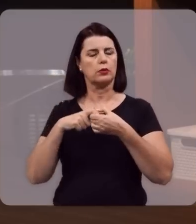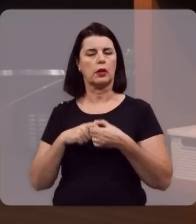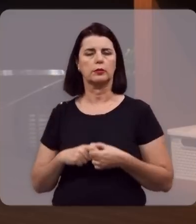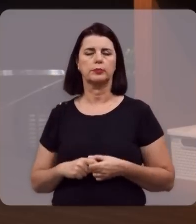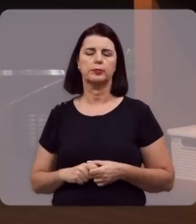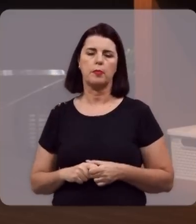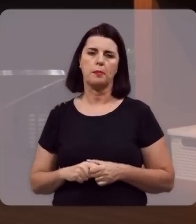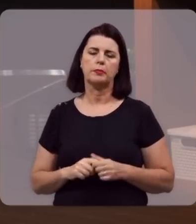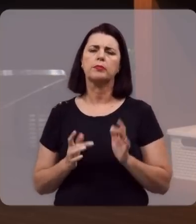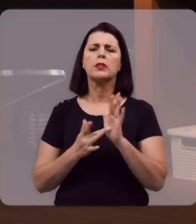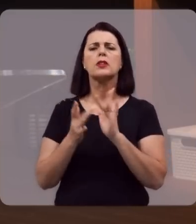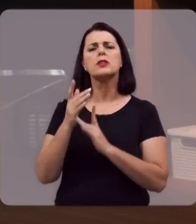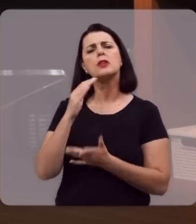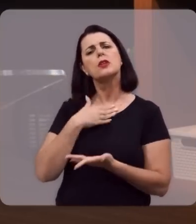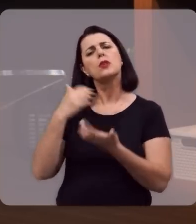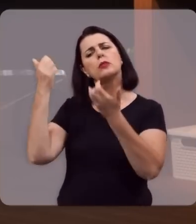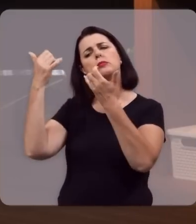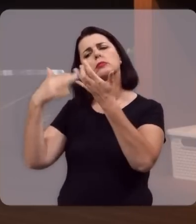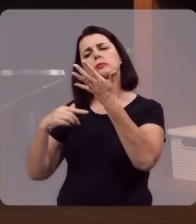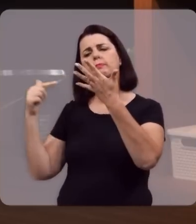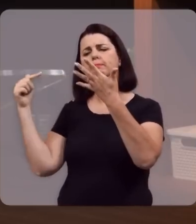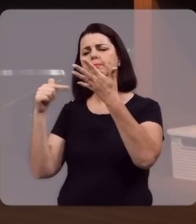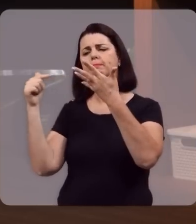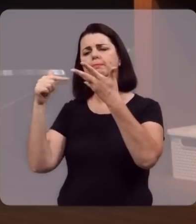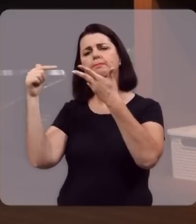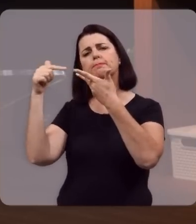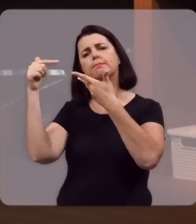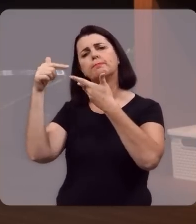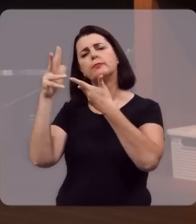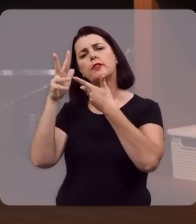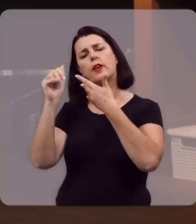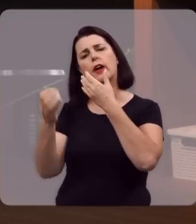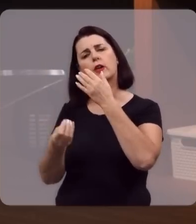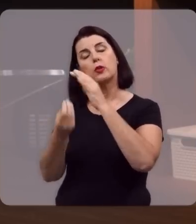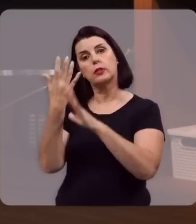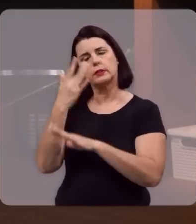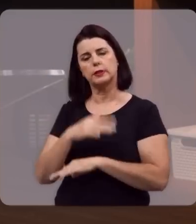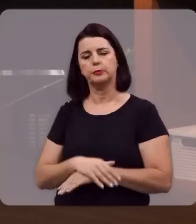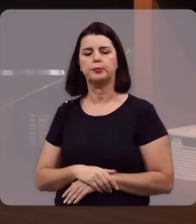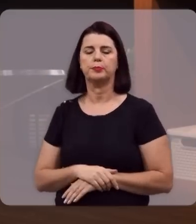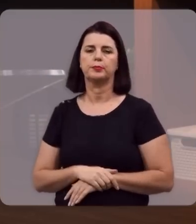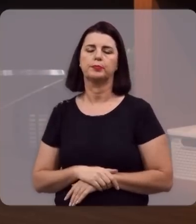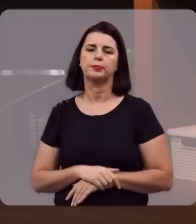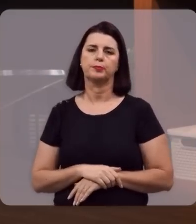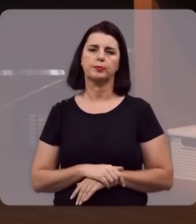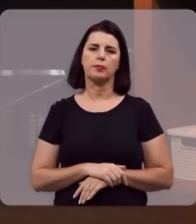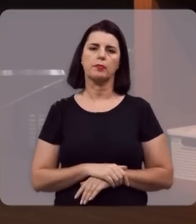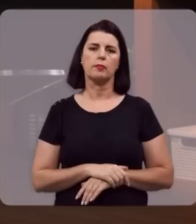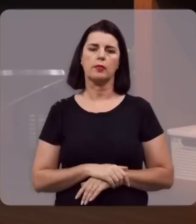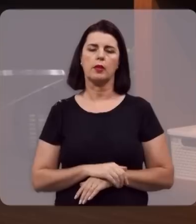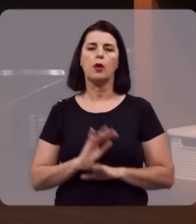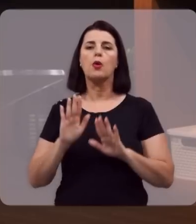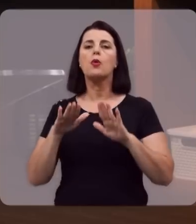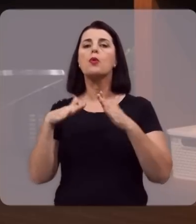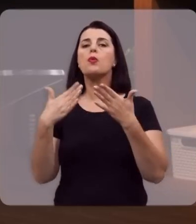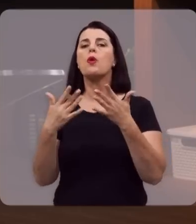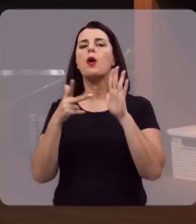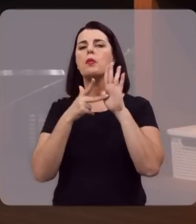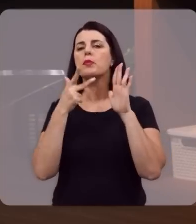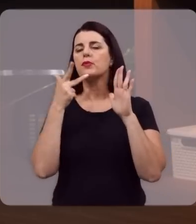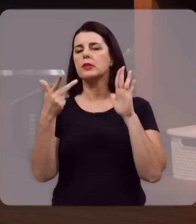da consumação dos séculos? E Jesus passa a elencar para nós quais são esses sinais. Quais são